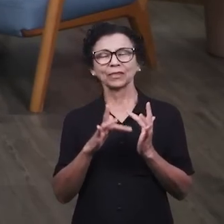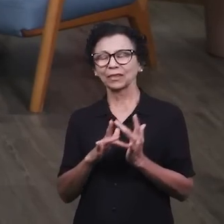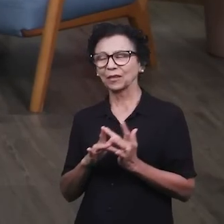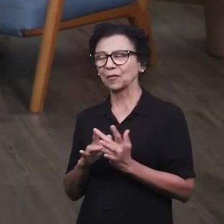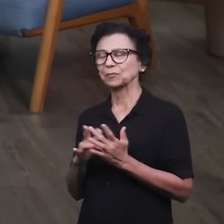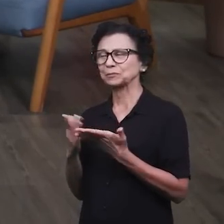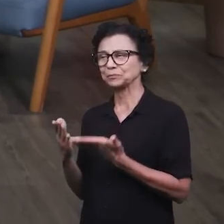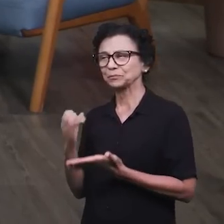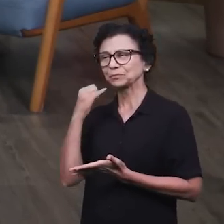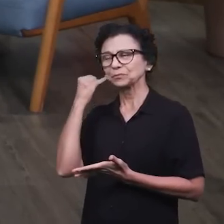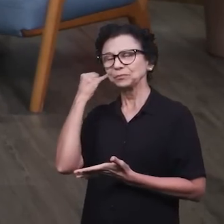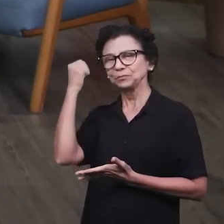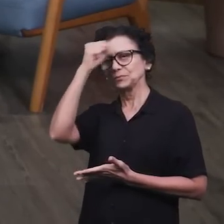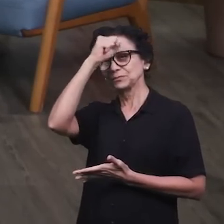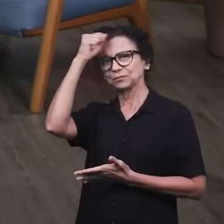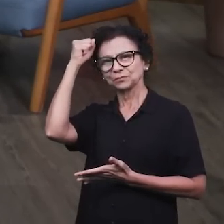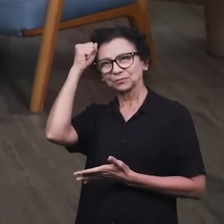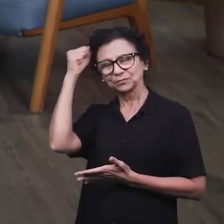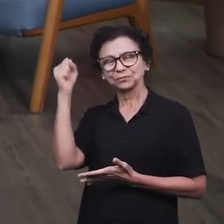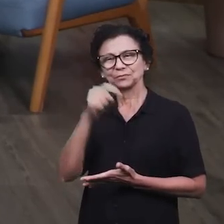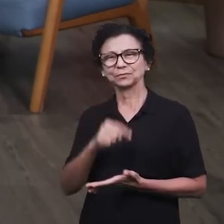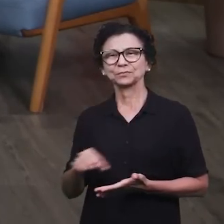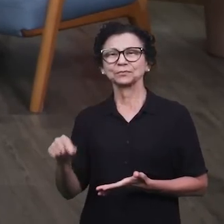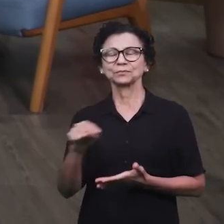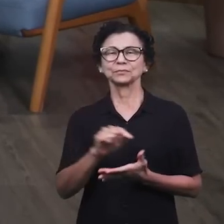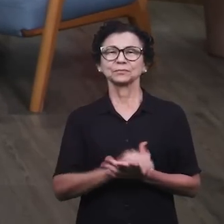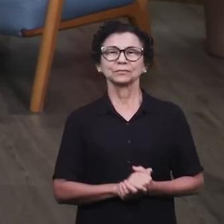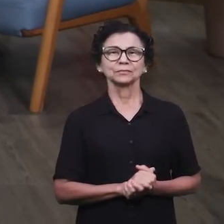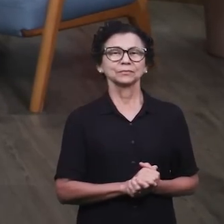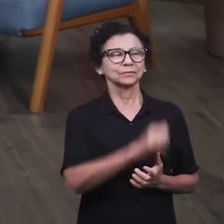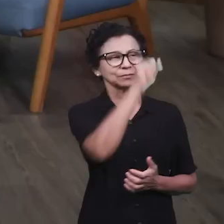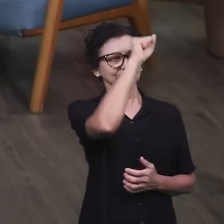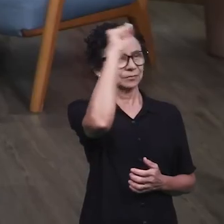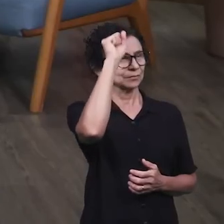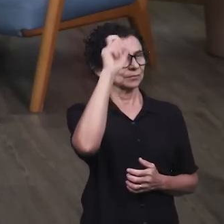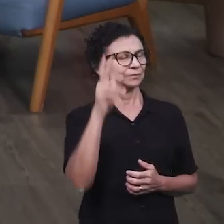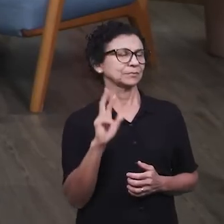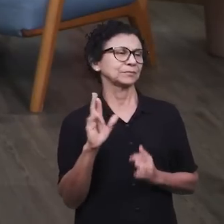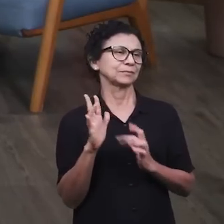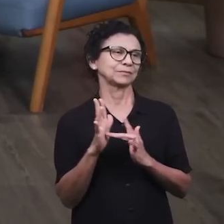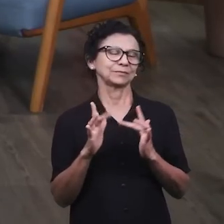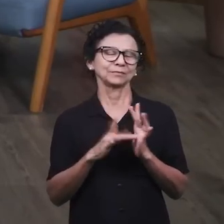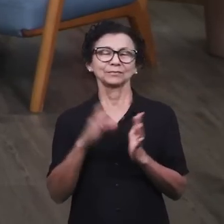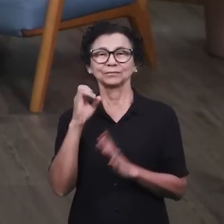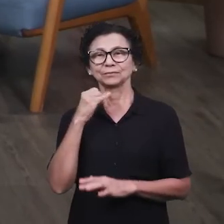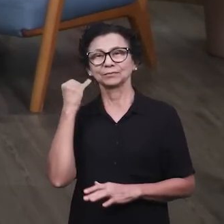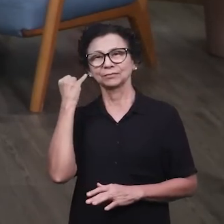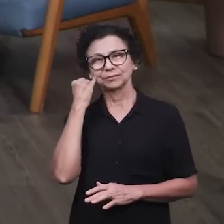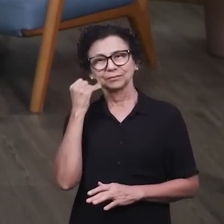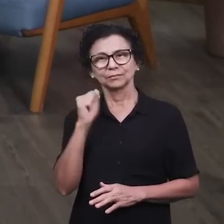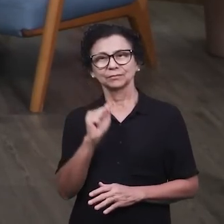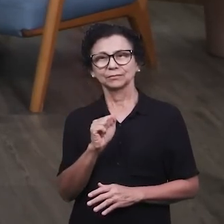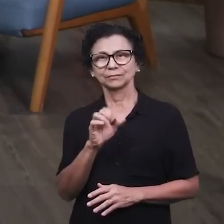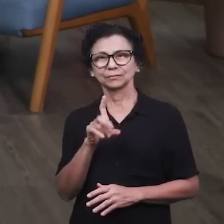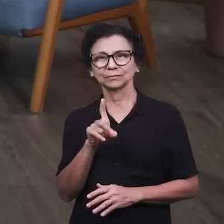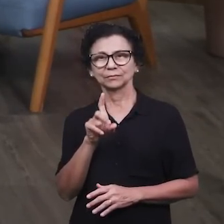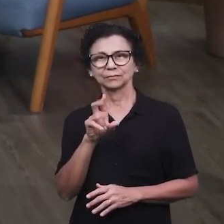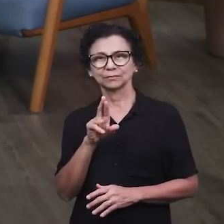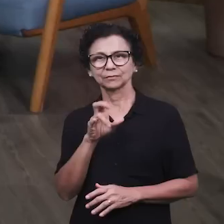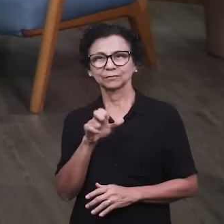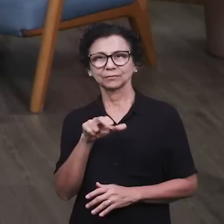programa Anunciando o Evangelho Eterno. E aqui você pode ver os pastores que aqui estamos hoje para essa edição do programa. Eu vou cumprimentar o pastor